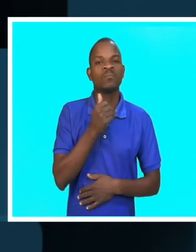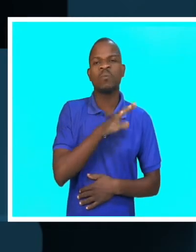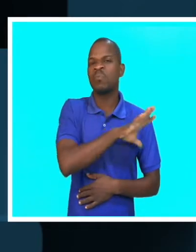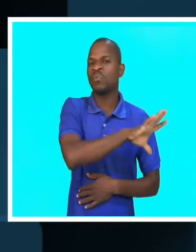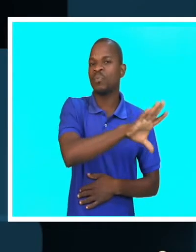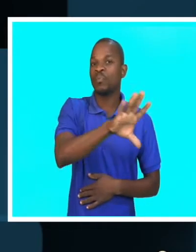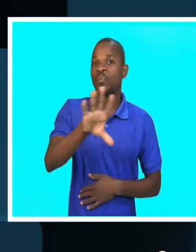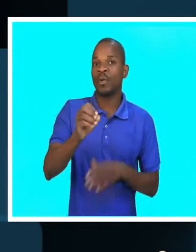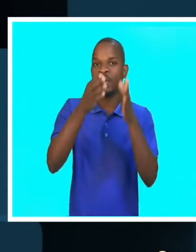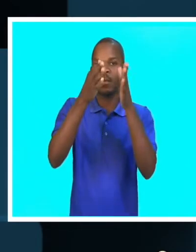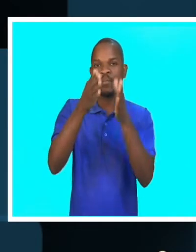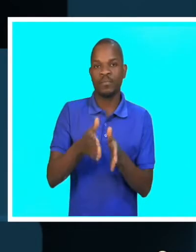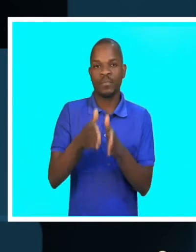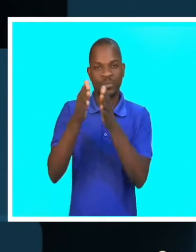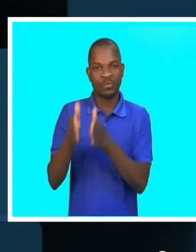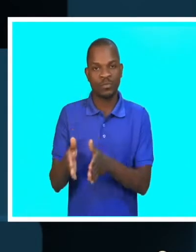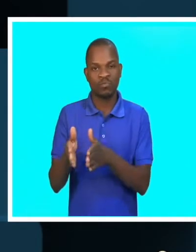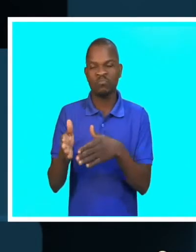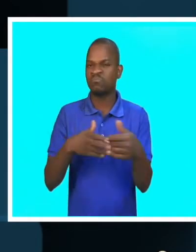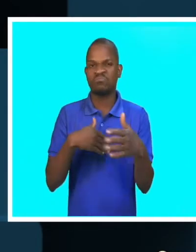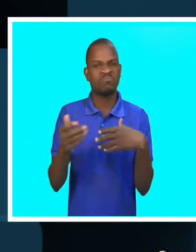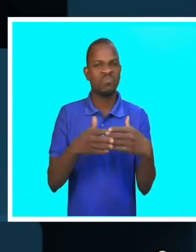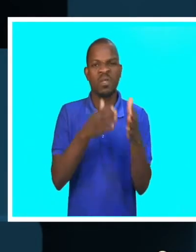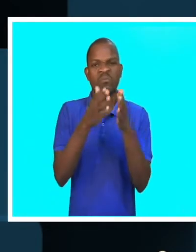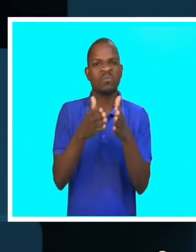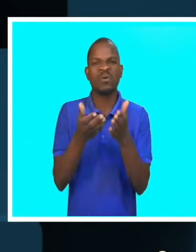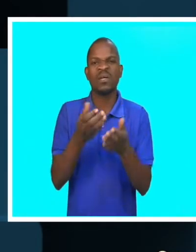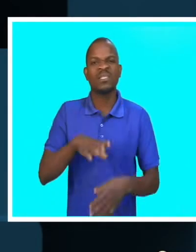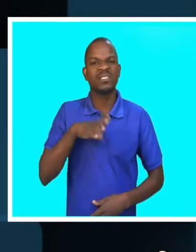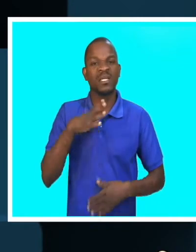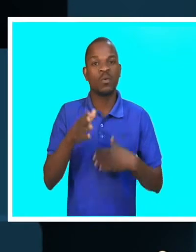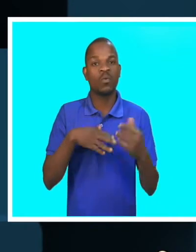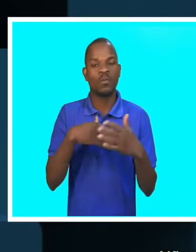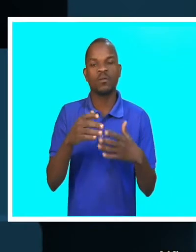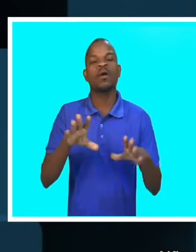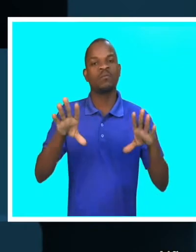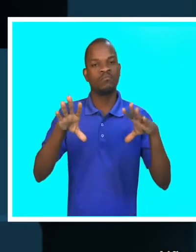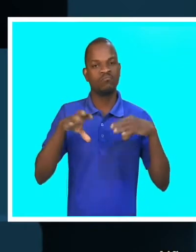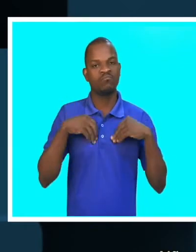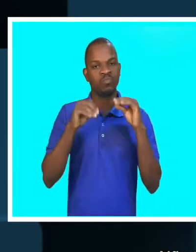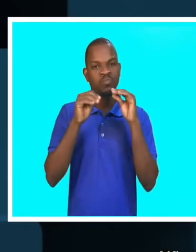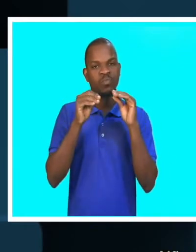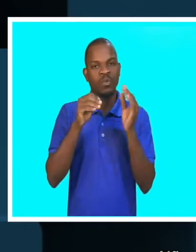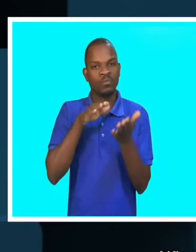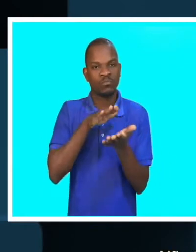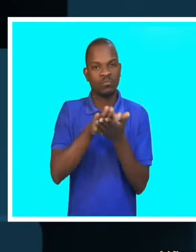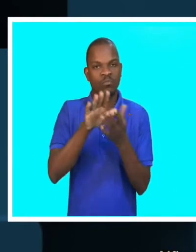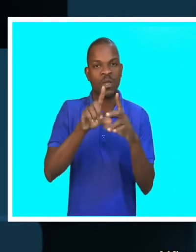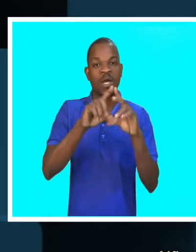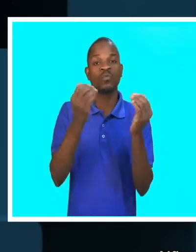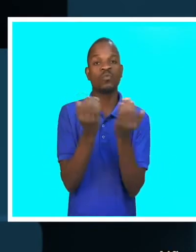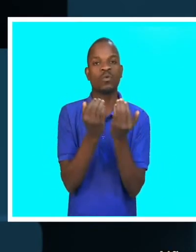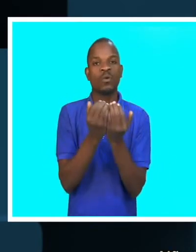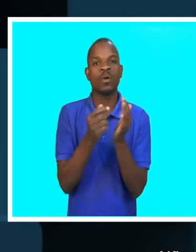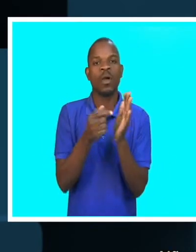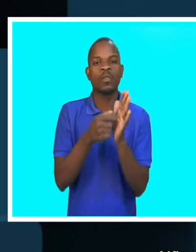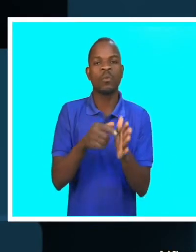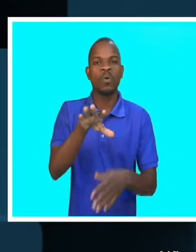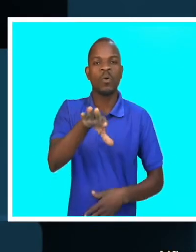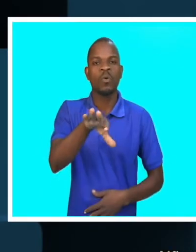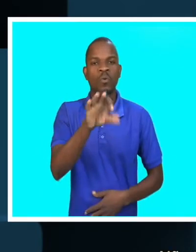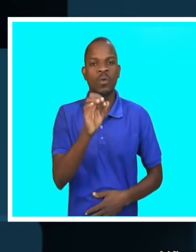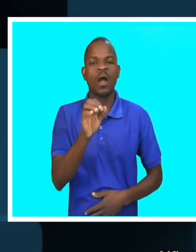O nosso tipo de teatro é abrangente. É para todo tipo de pessoas, para toda faixa etária. Nós não temos aquela coisa de que o nosso